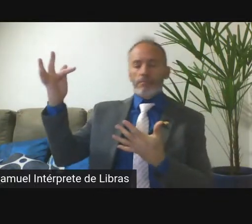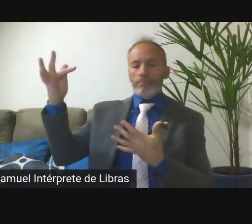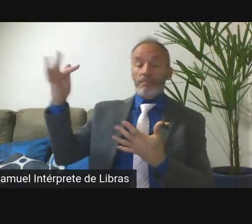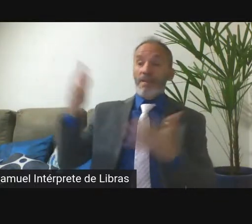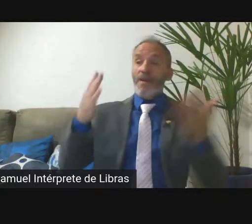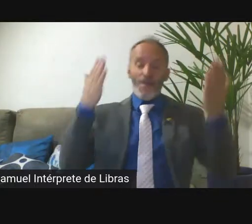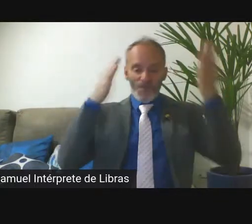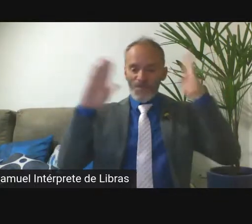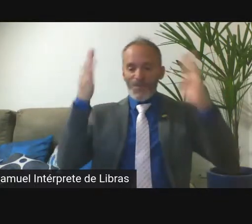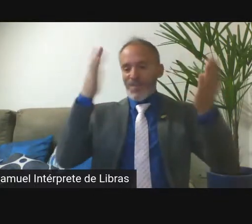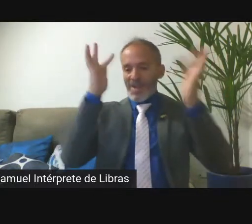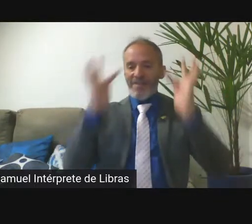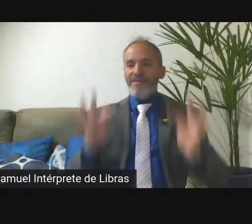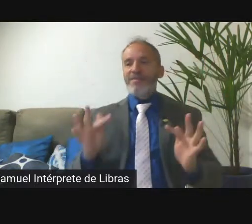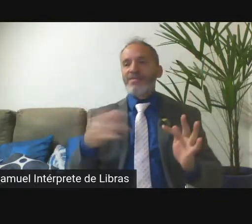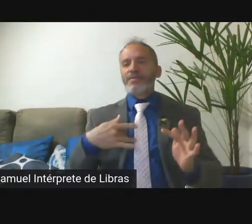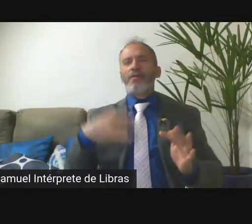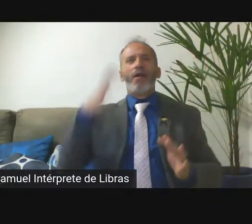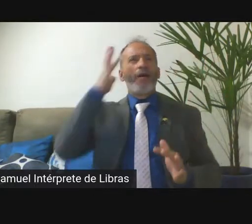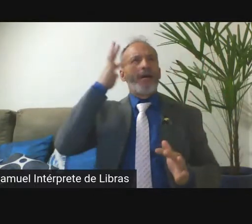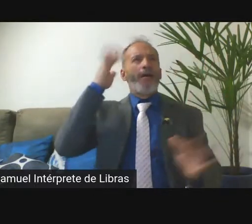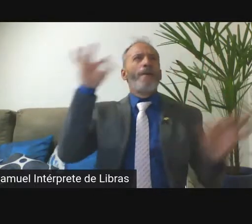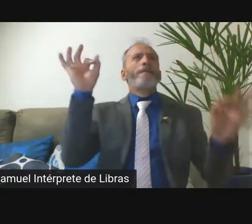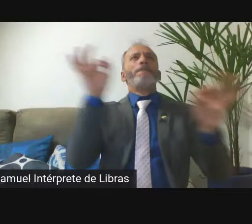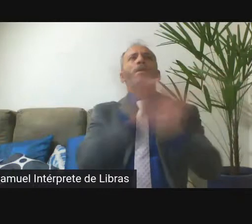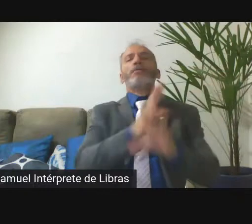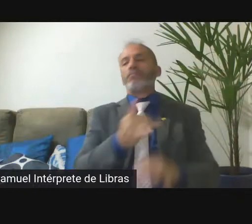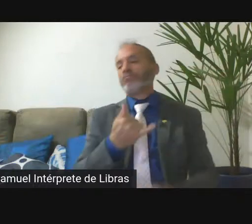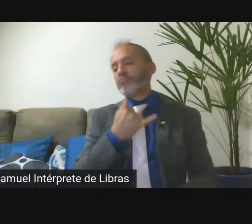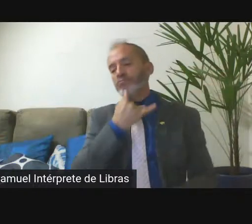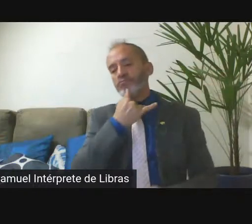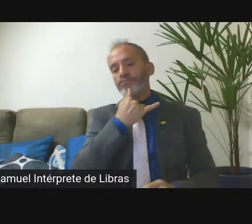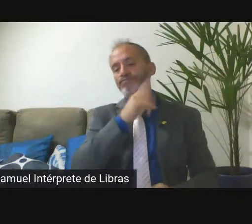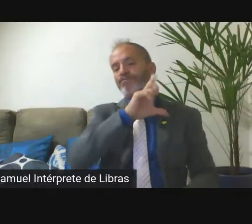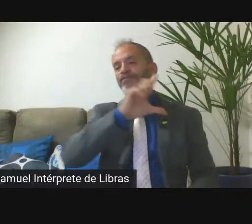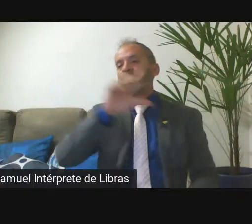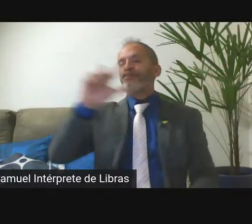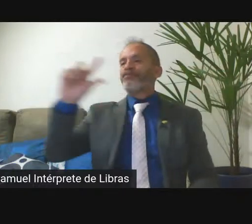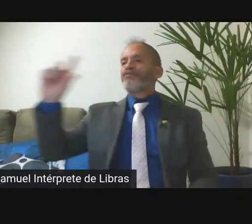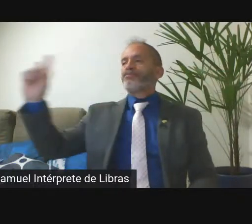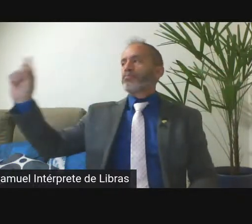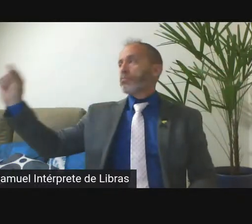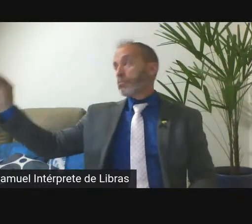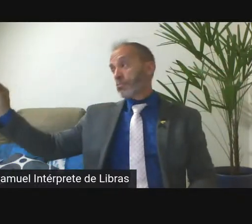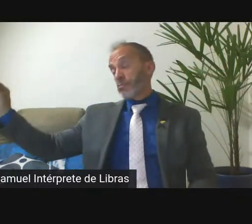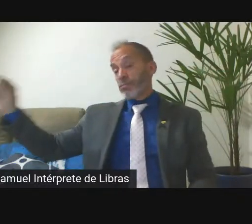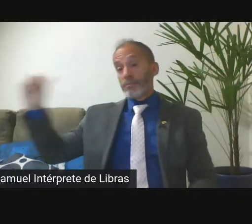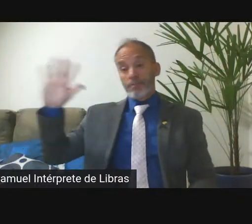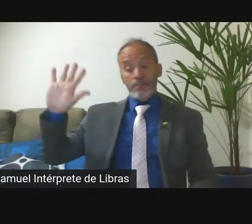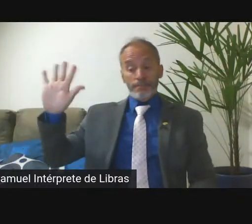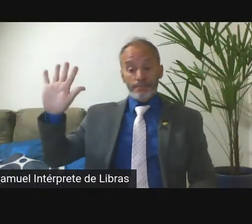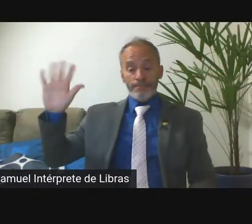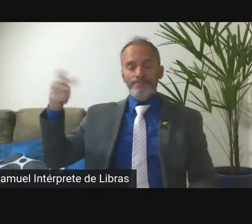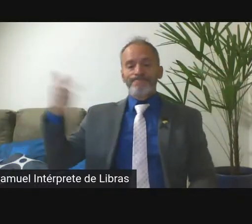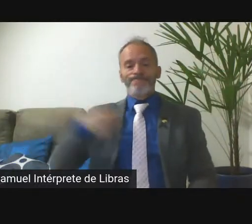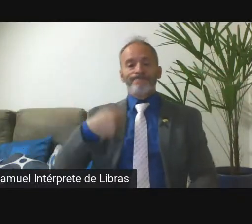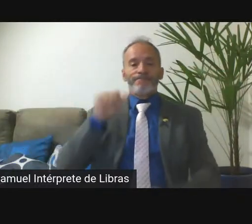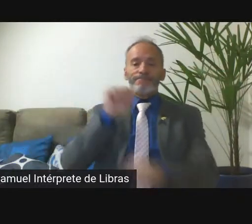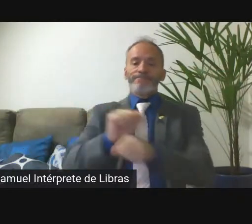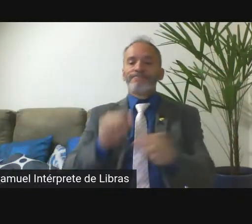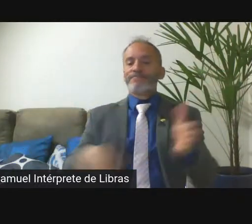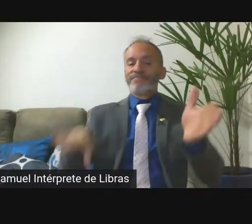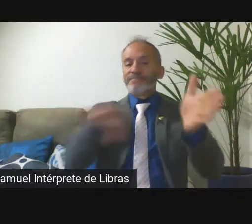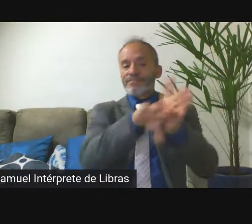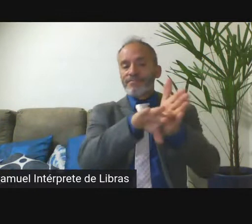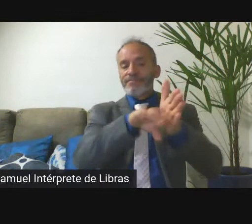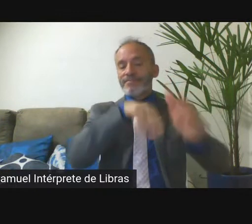Felicidade da conquista de um sonho e a tristeza por partir. Mas lembre-se, vocês só pararam na estação para